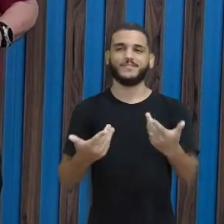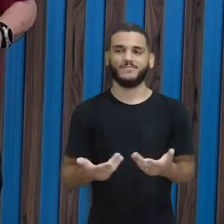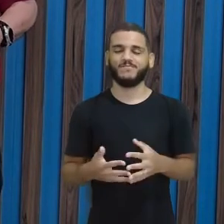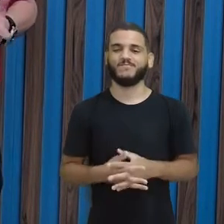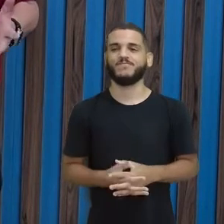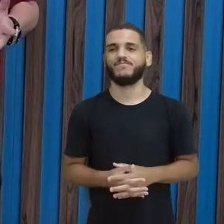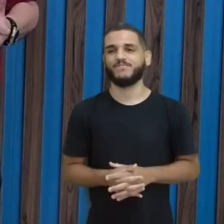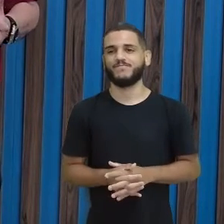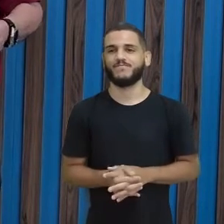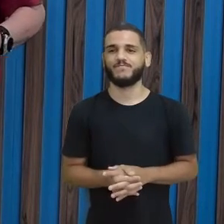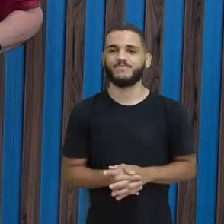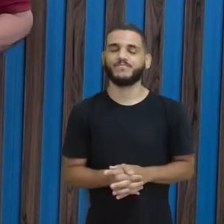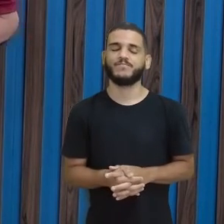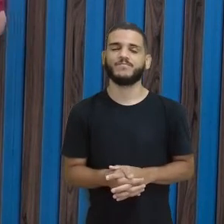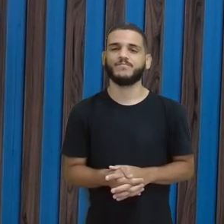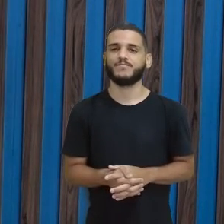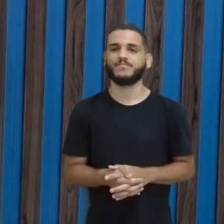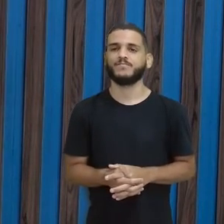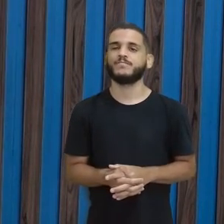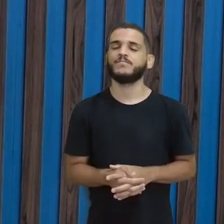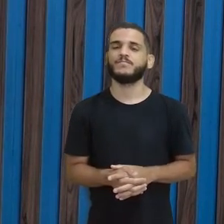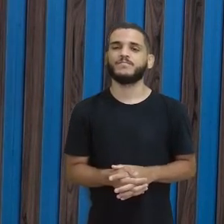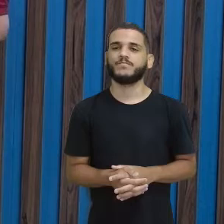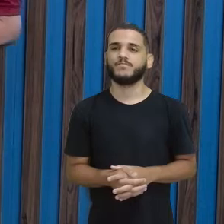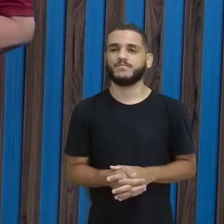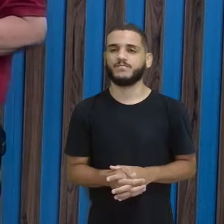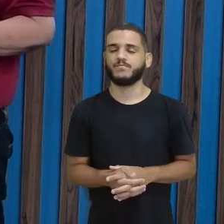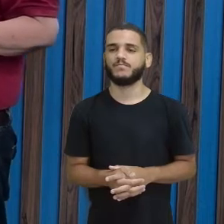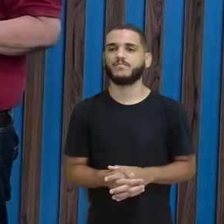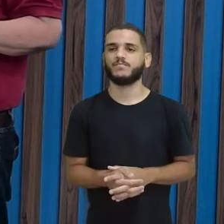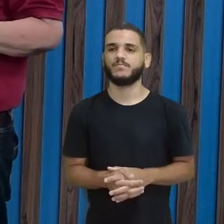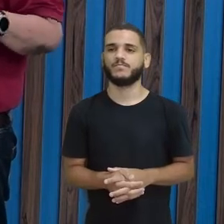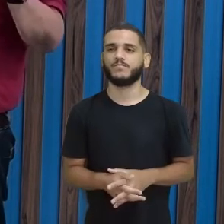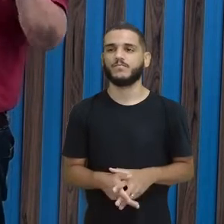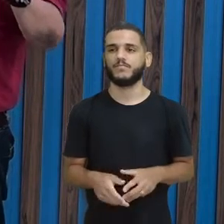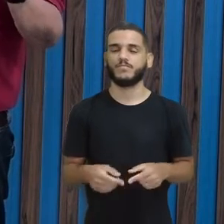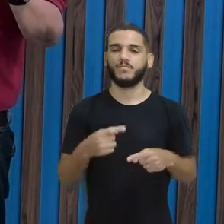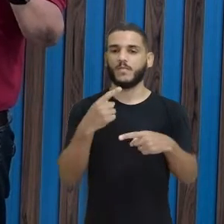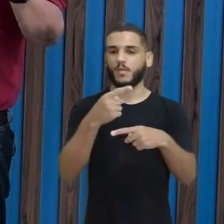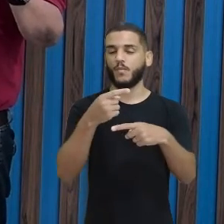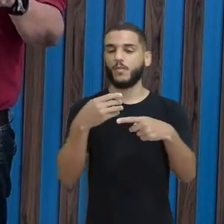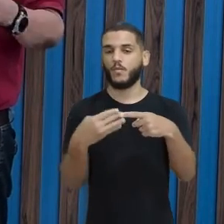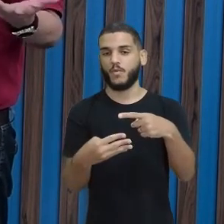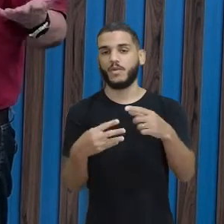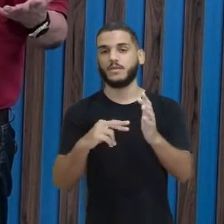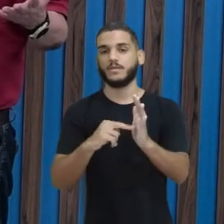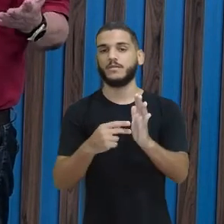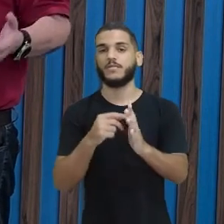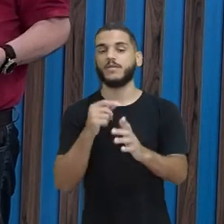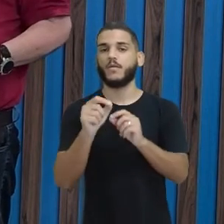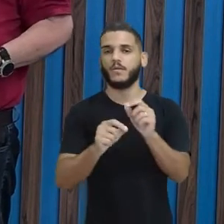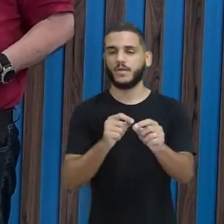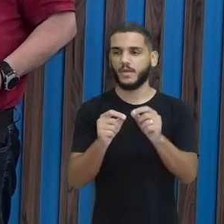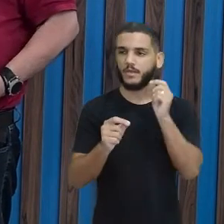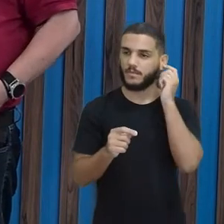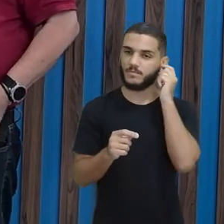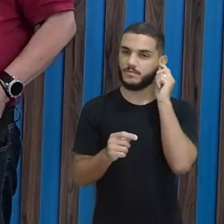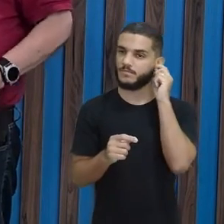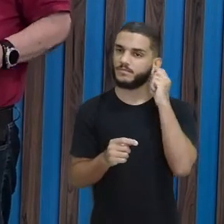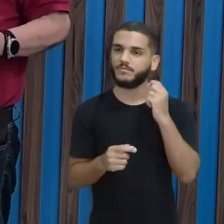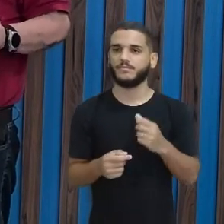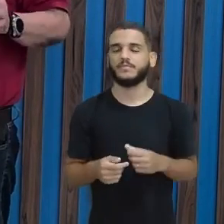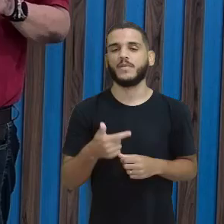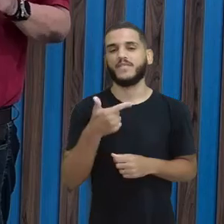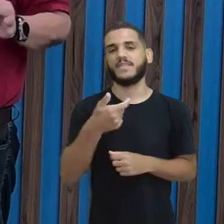o quê, pessoal? O menino. Então, se eu tenho 1/2 vezes 1/2, eu vou ter uma chance de quê? De 1/4. 1/4 que equivale o quê?